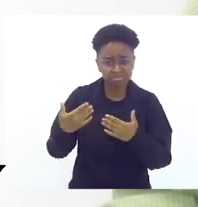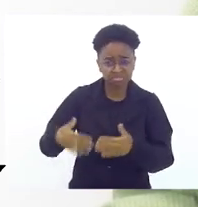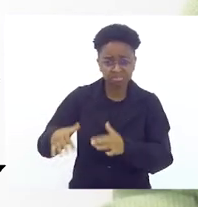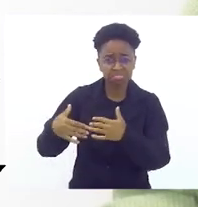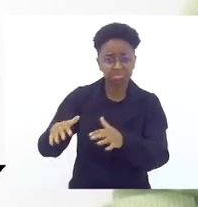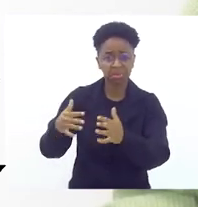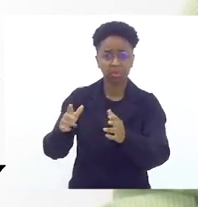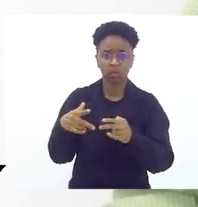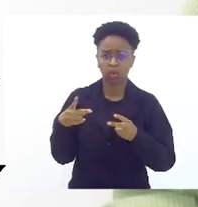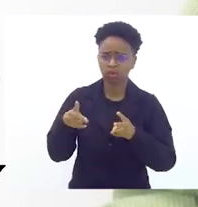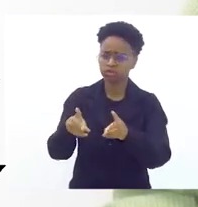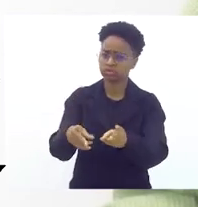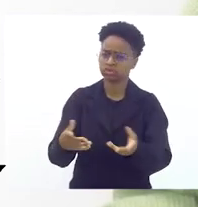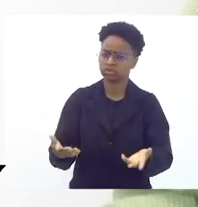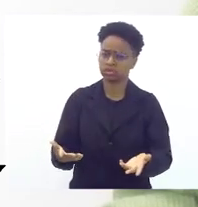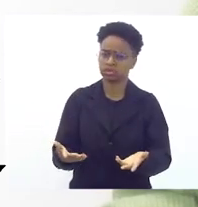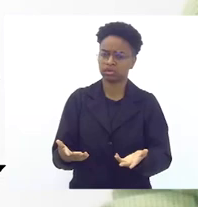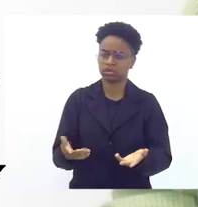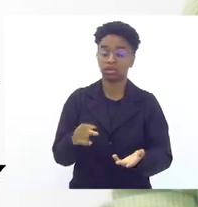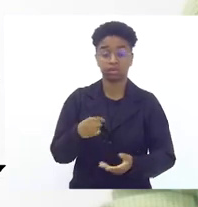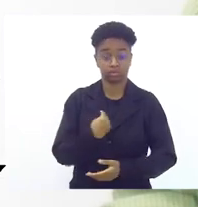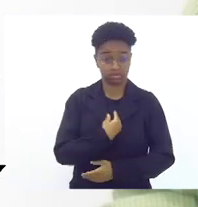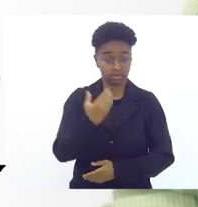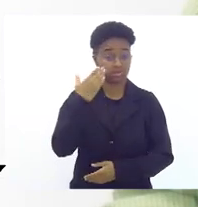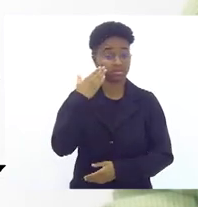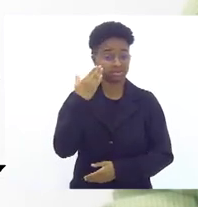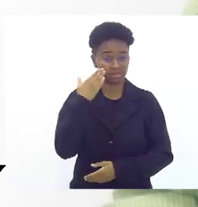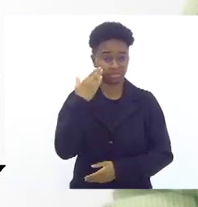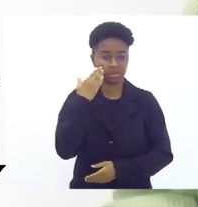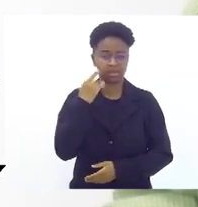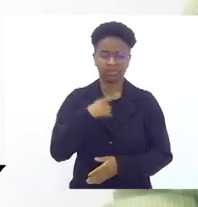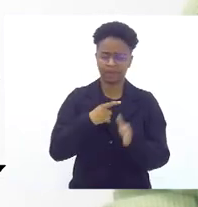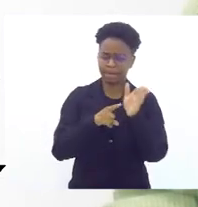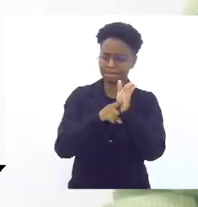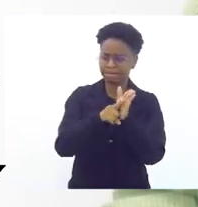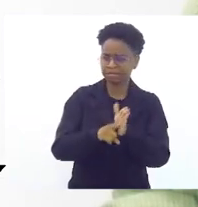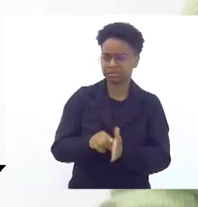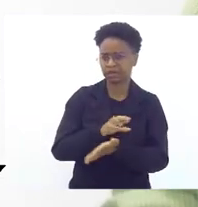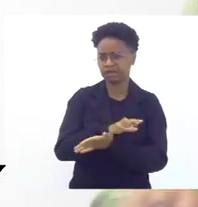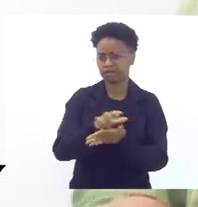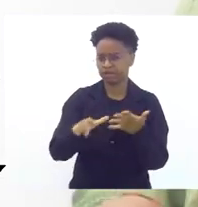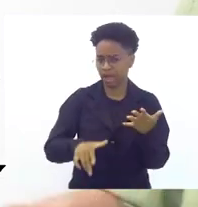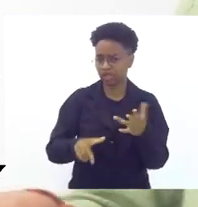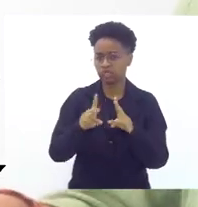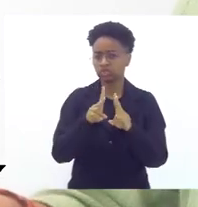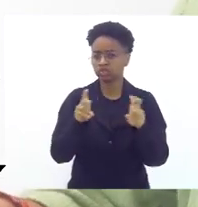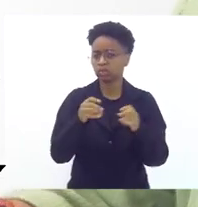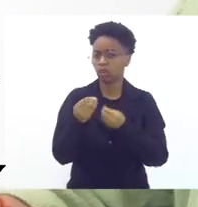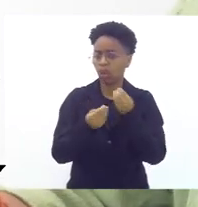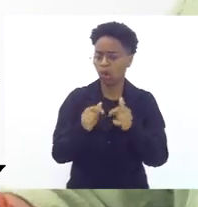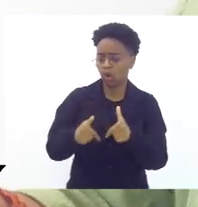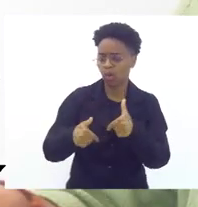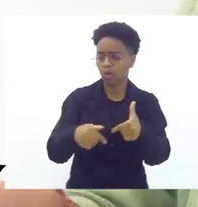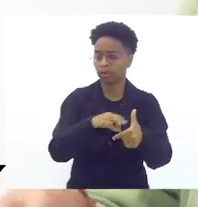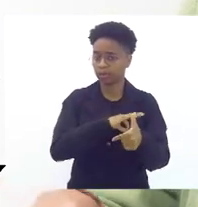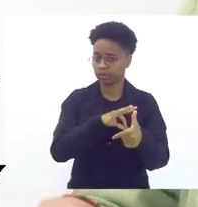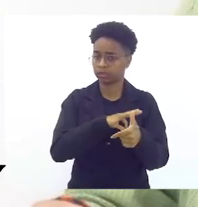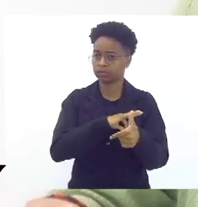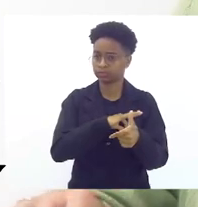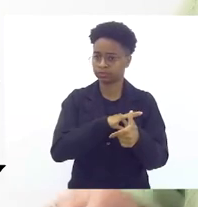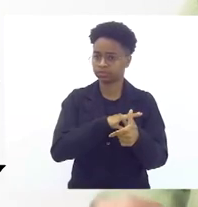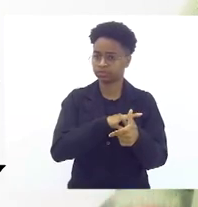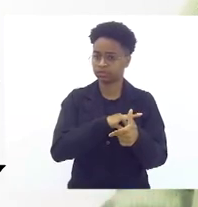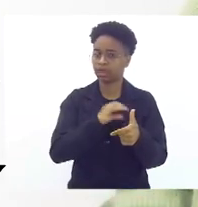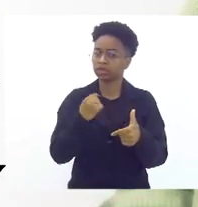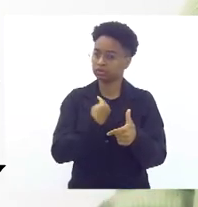frente mim que nós sabemos nós temos várias pesquisas sobre Abordagem Policial nós somos